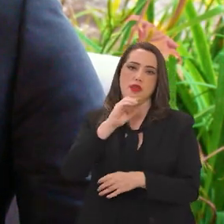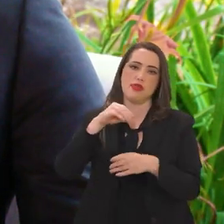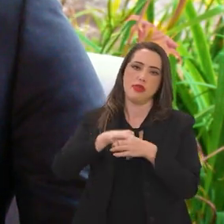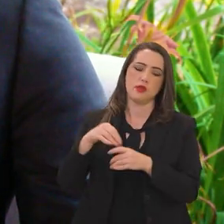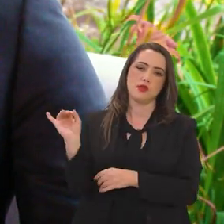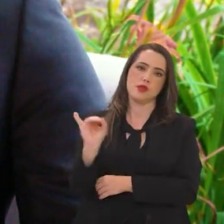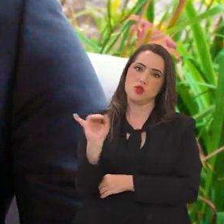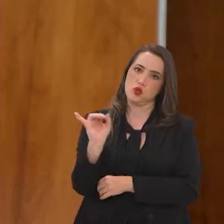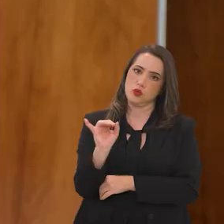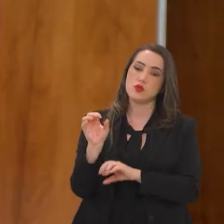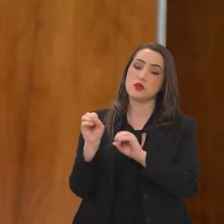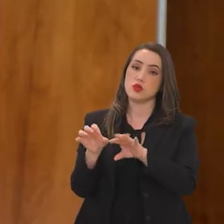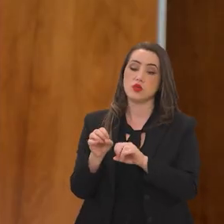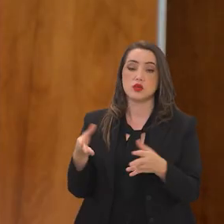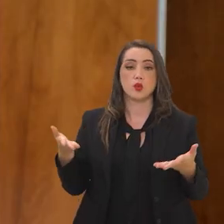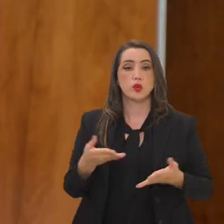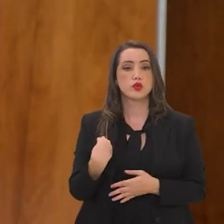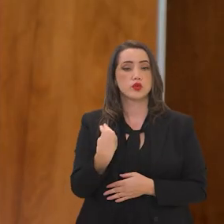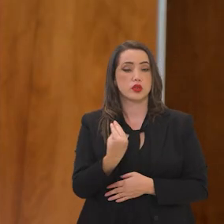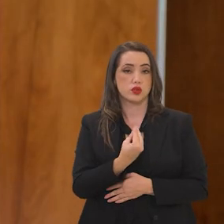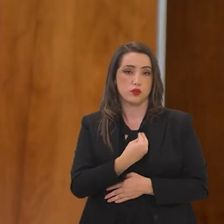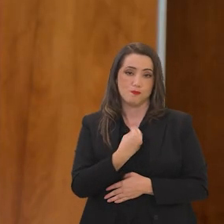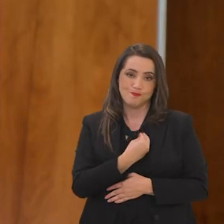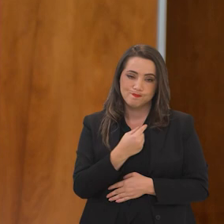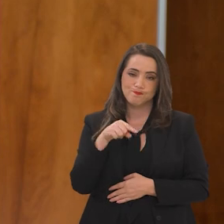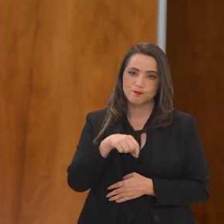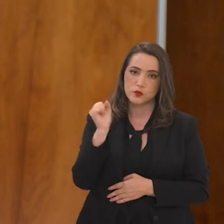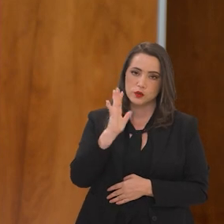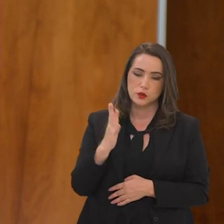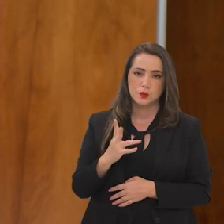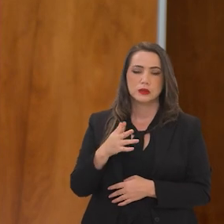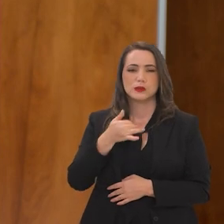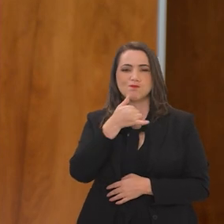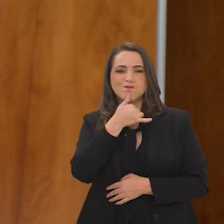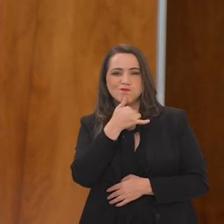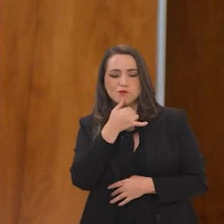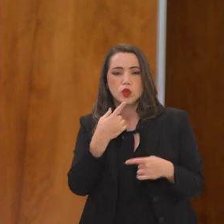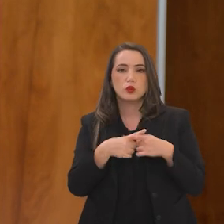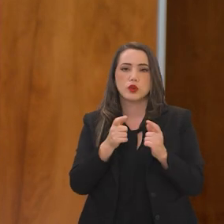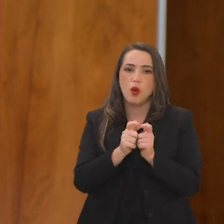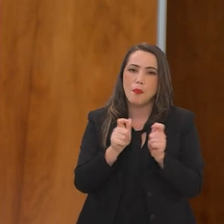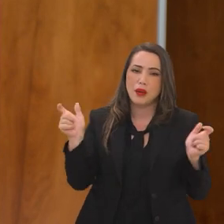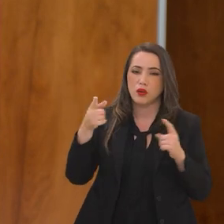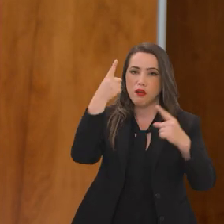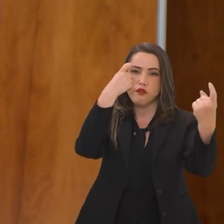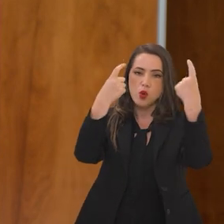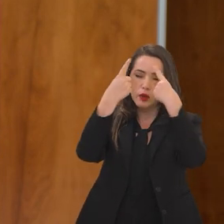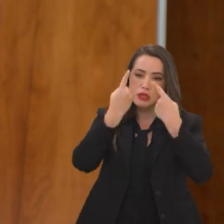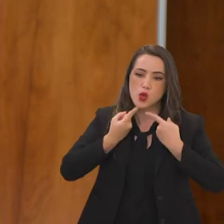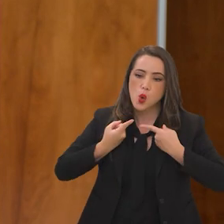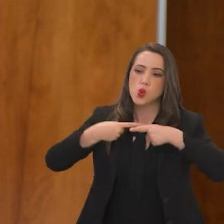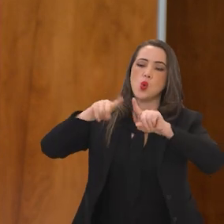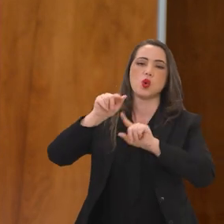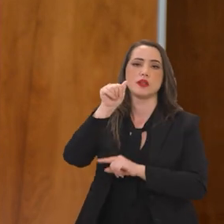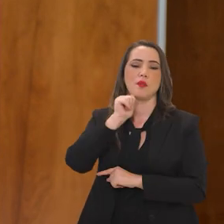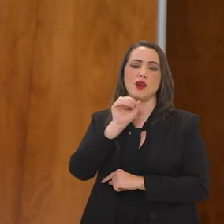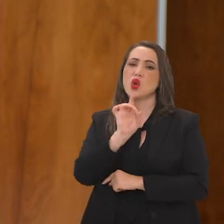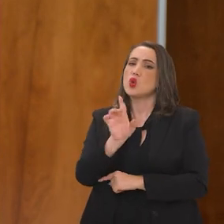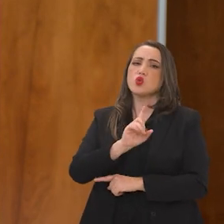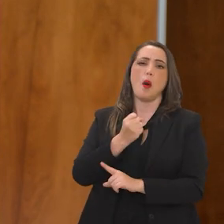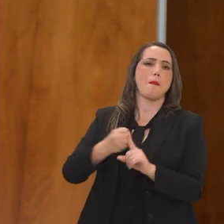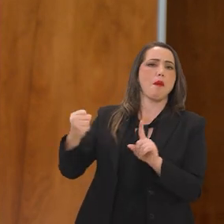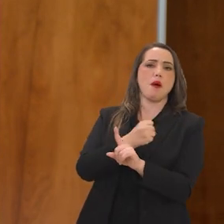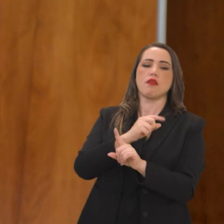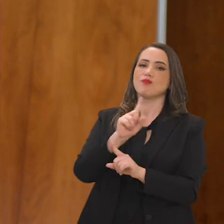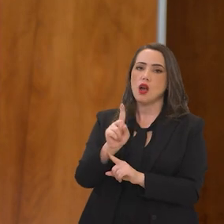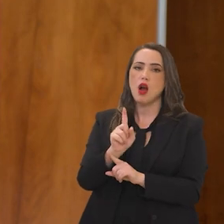nossos instituições de ensino a gente vive hoje um quadro muito triste no Brasil né com aumento de casos de violência contra mulher na sua violência física